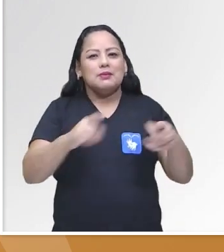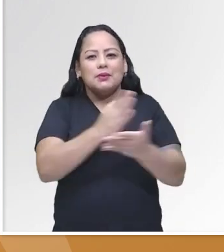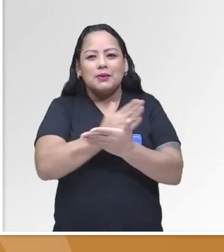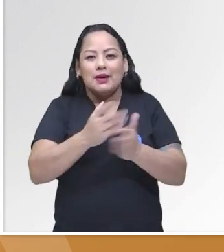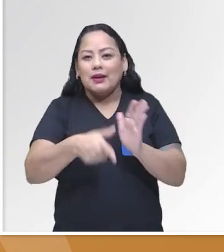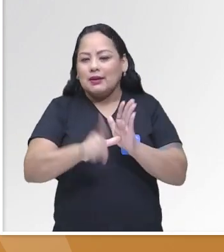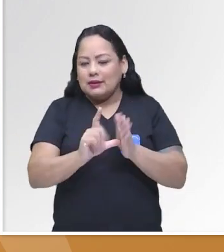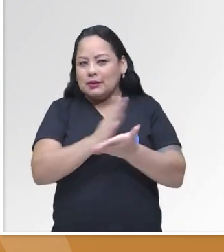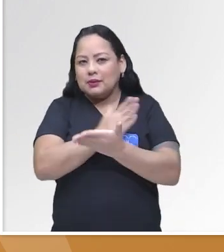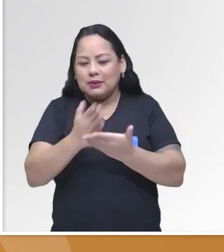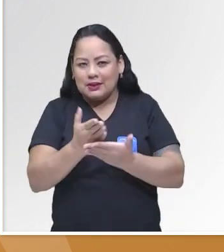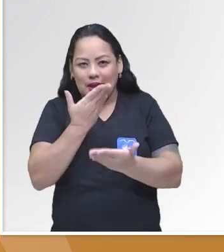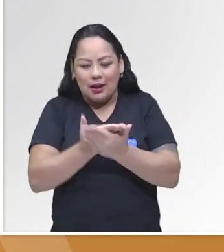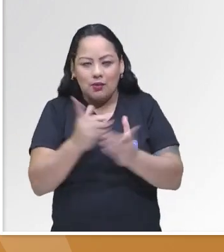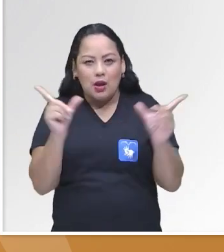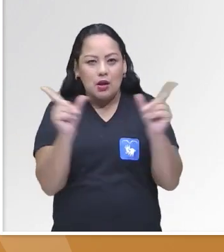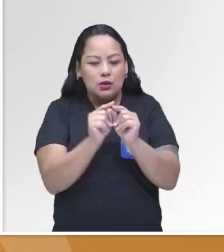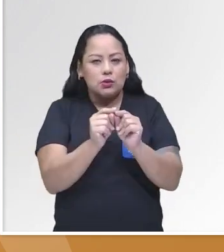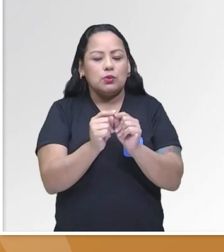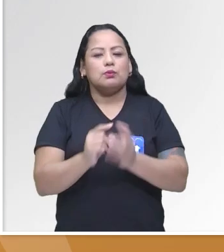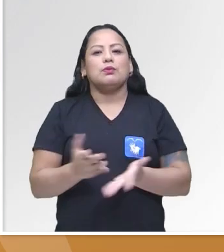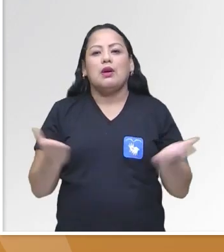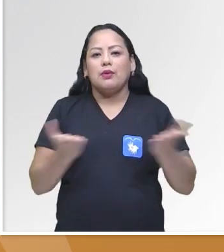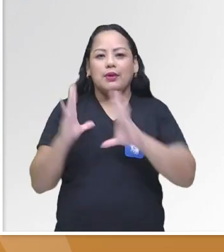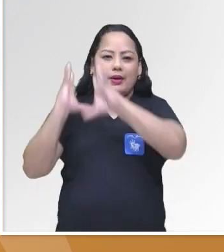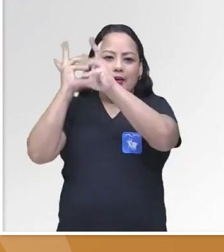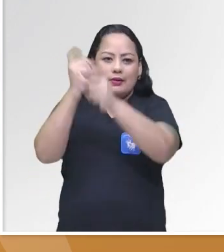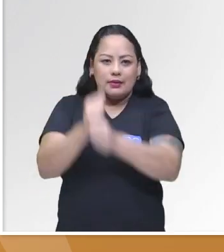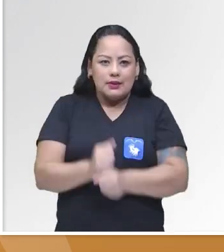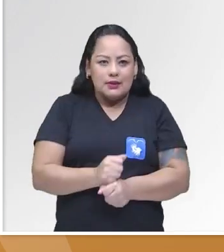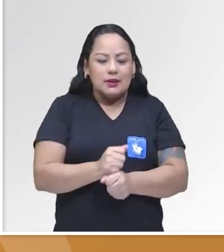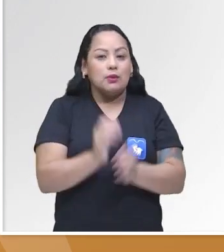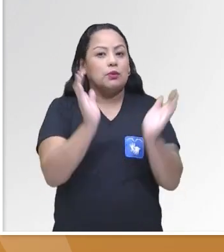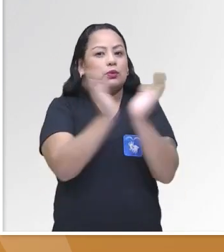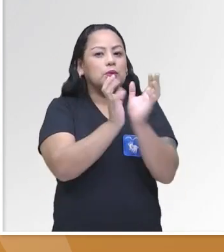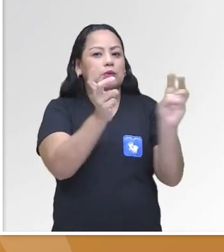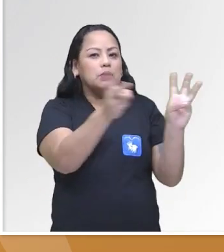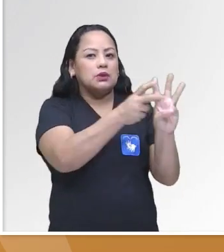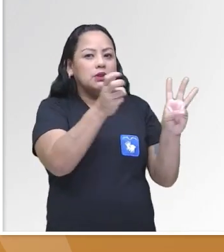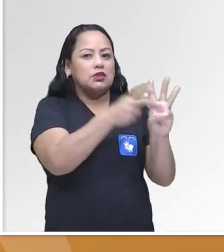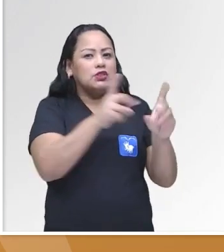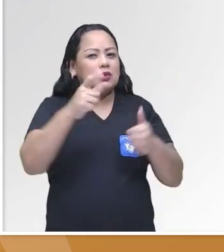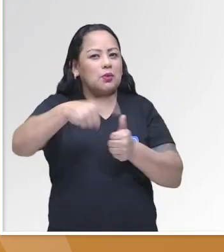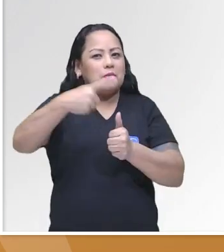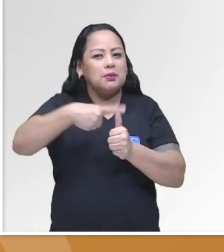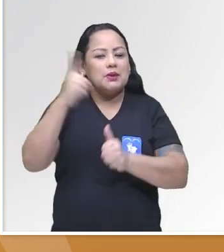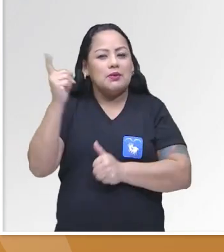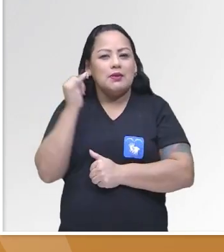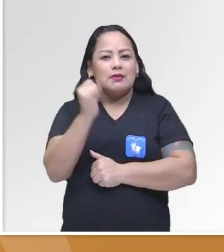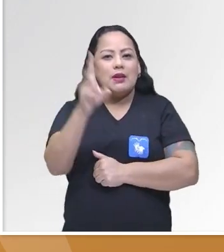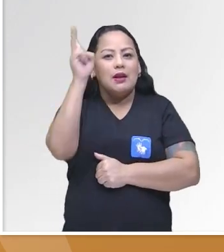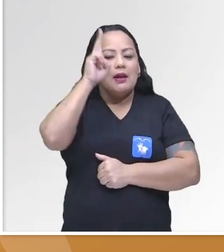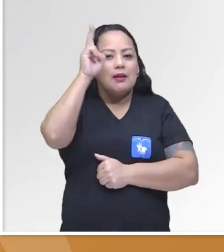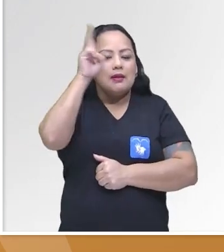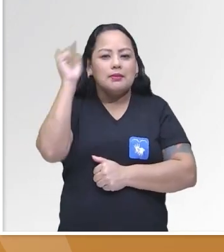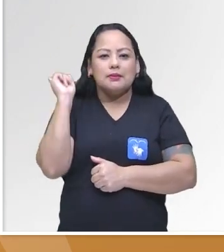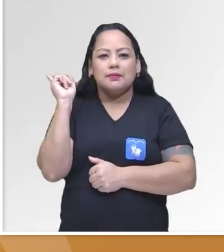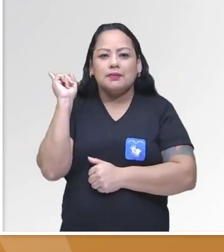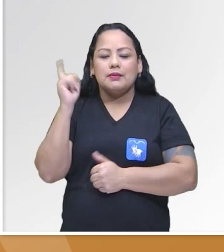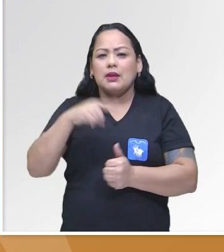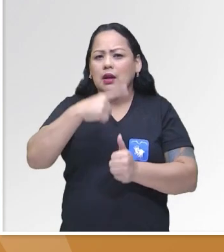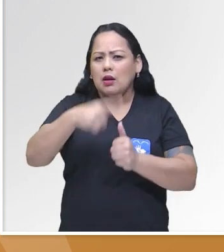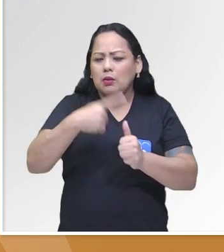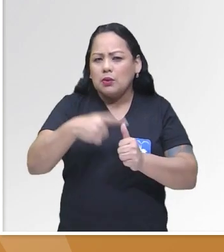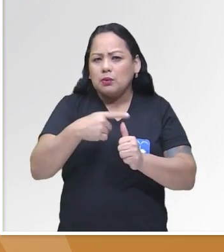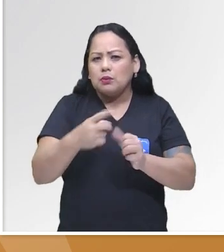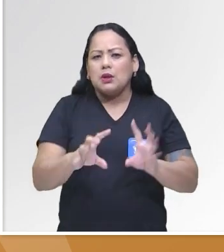nós vamos fazer o nosso resumo. Vamos lá, nossa revisão. Os Tupi-Guarani. Lembrem-se que os Tupi-Guarani foram as primeiras